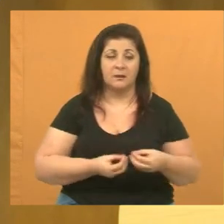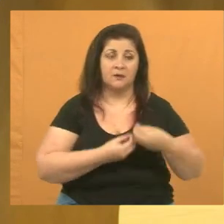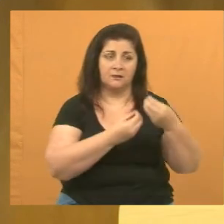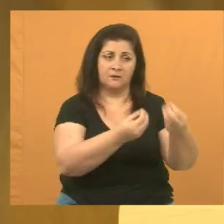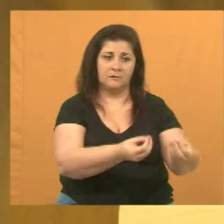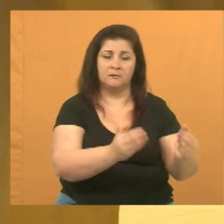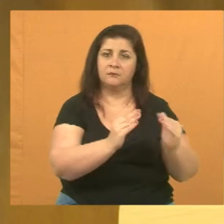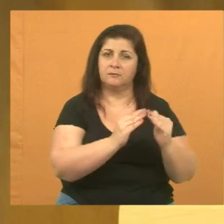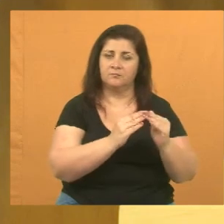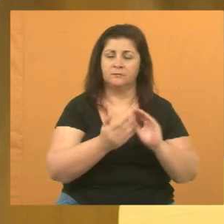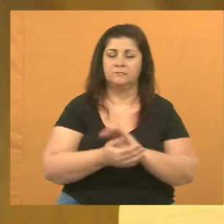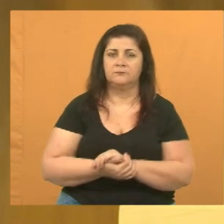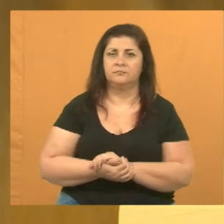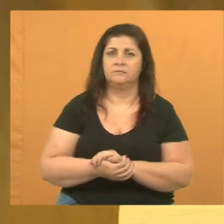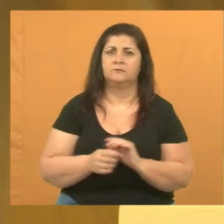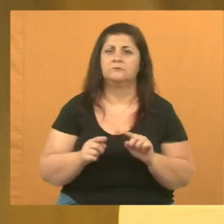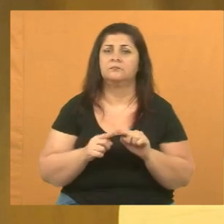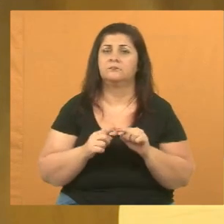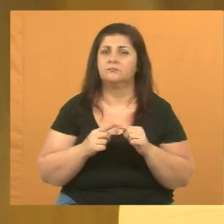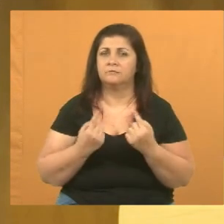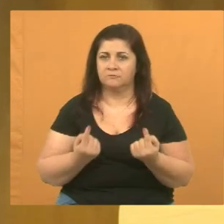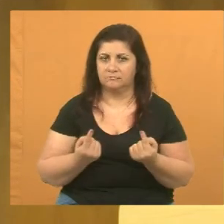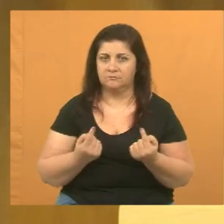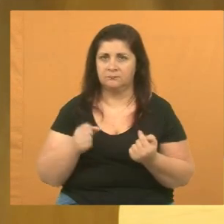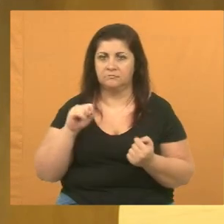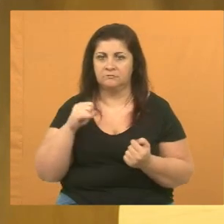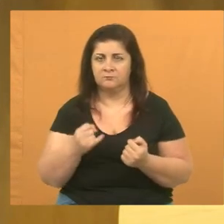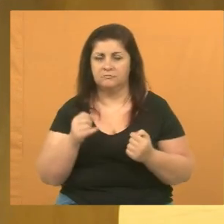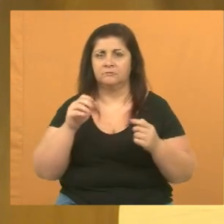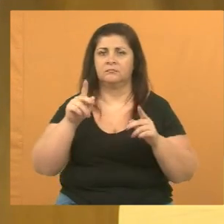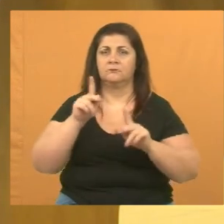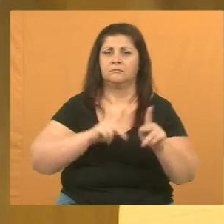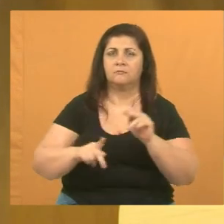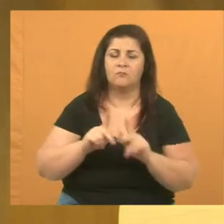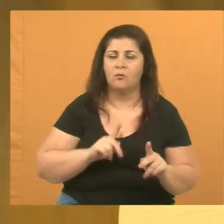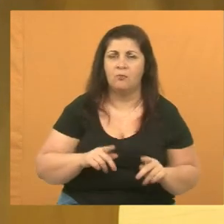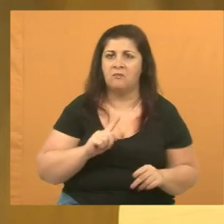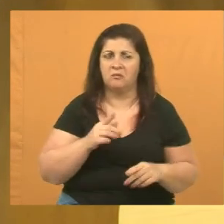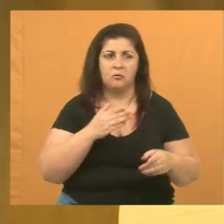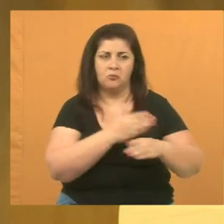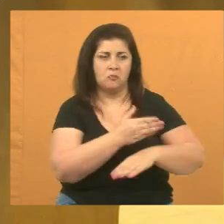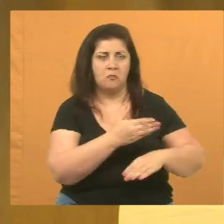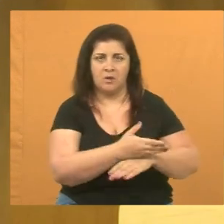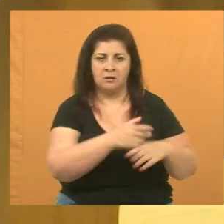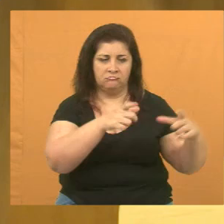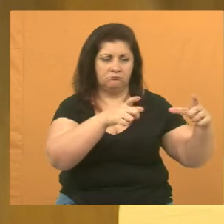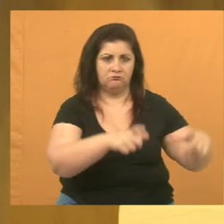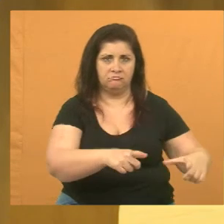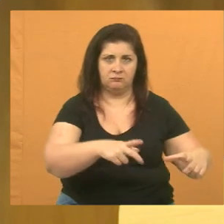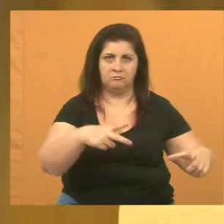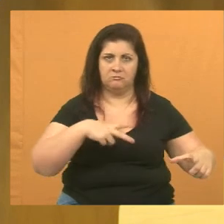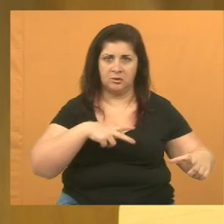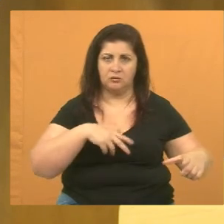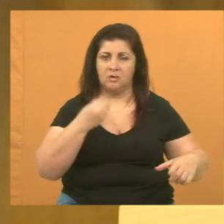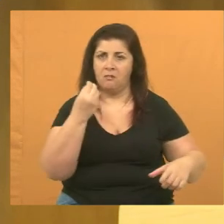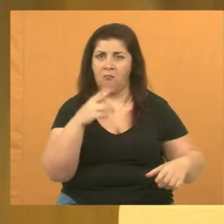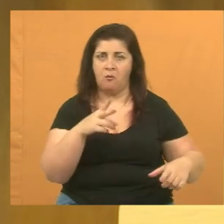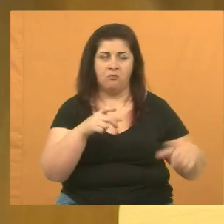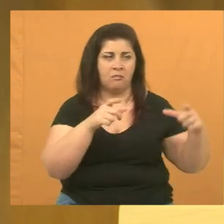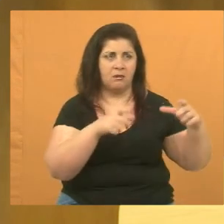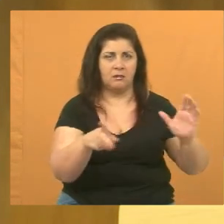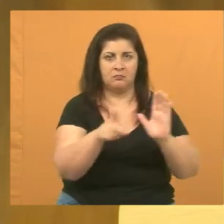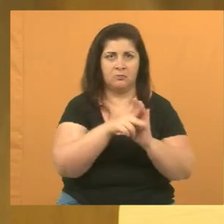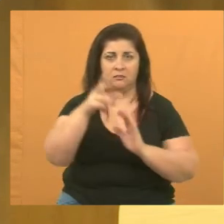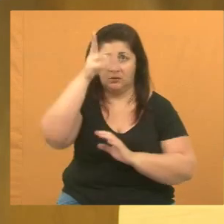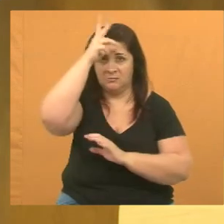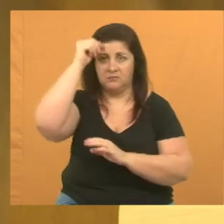ele. Mas, enquanto o povo não entra em área particular ou área da prefeitura, eles não